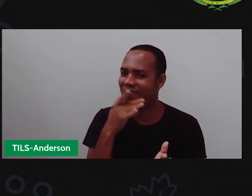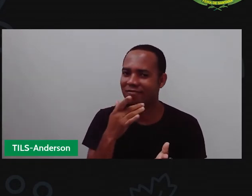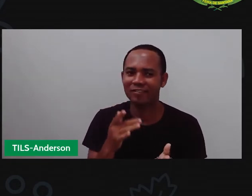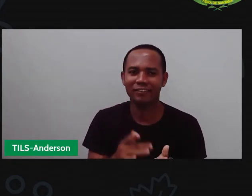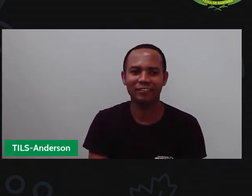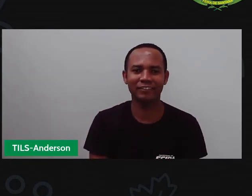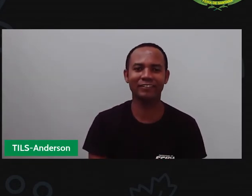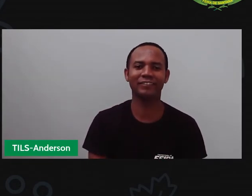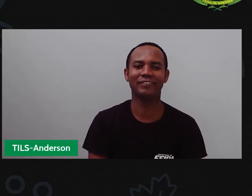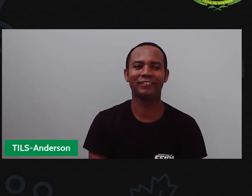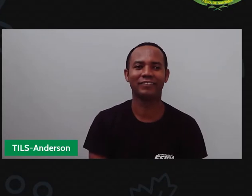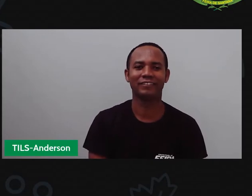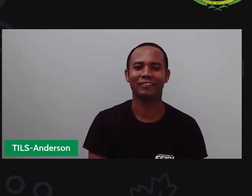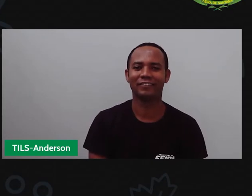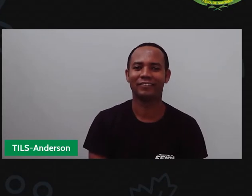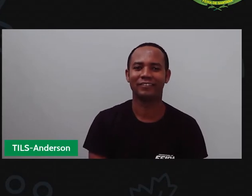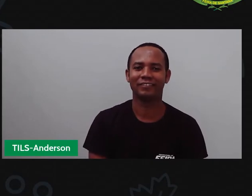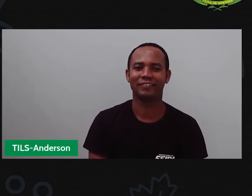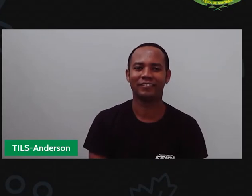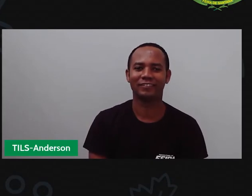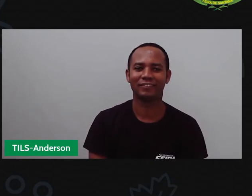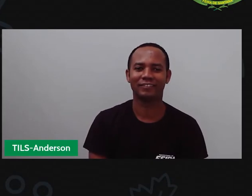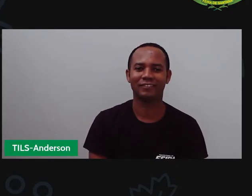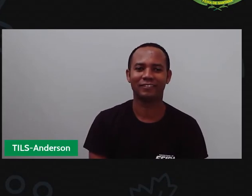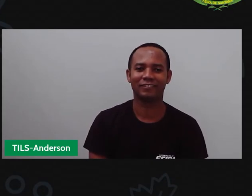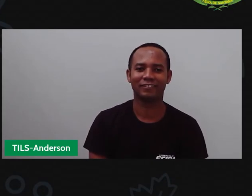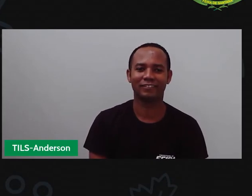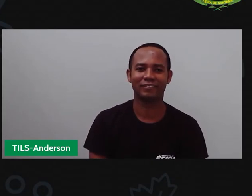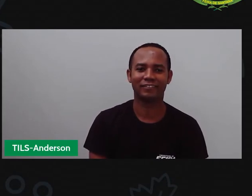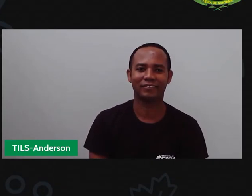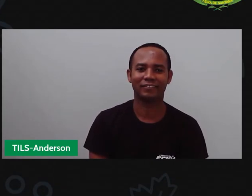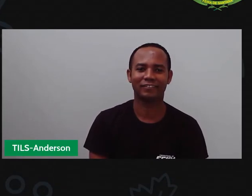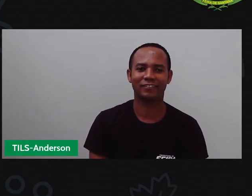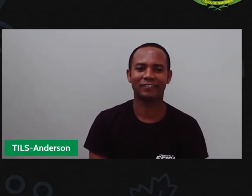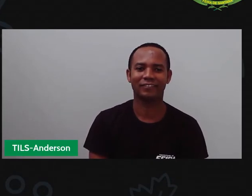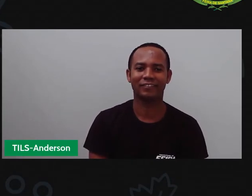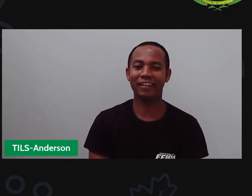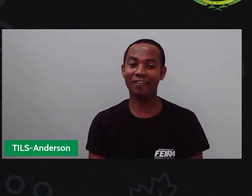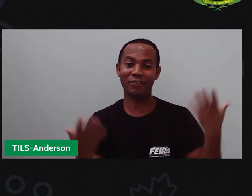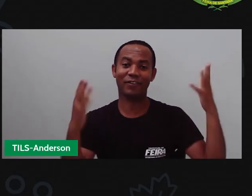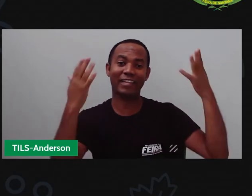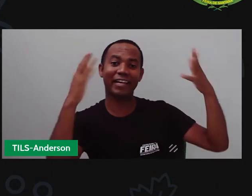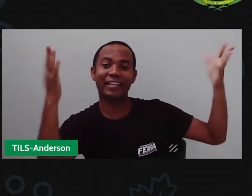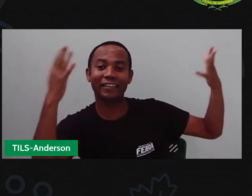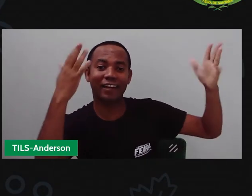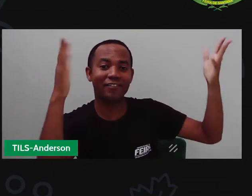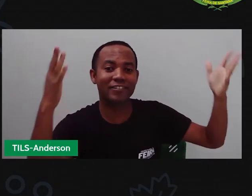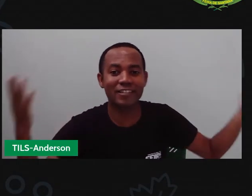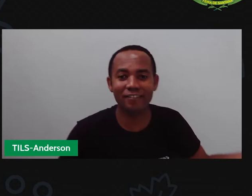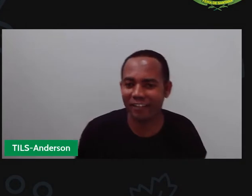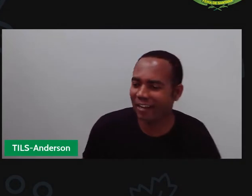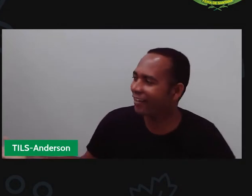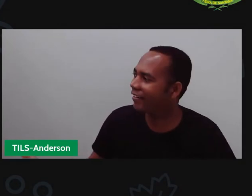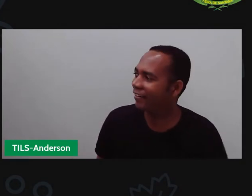Provonha vai acender, Anderson, para a gente, ó, conseguir. Vem, Anderson.